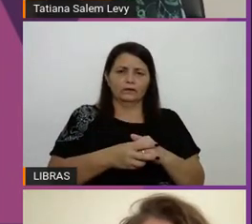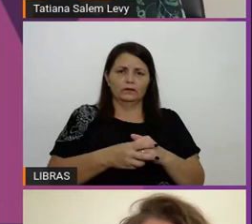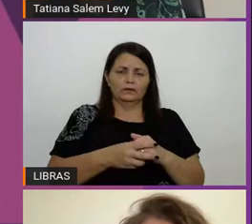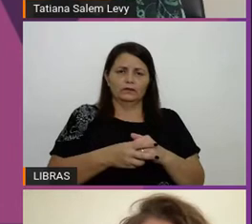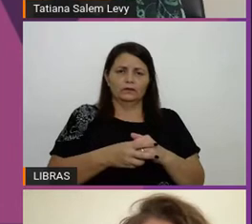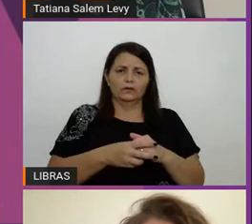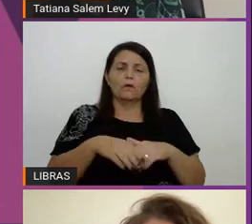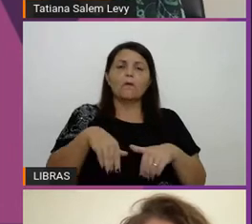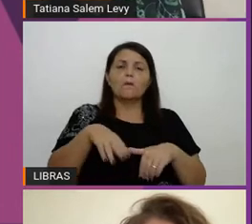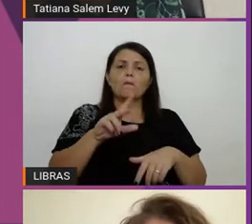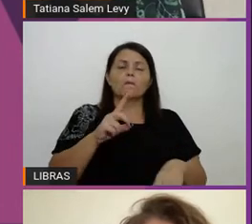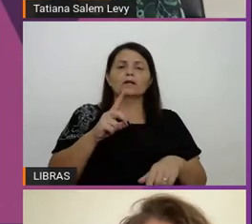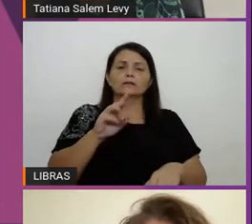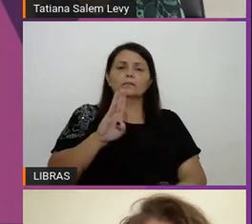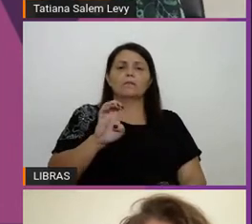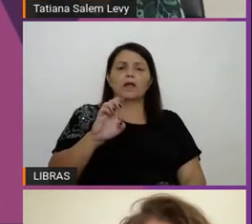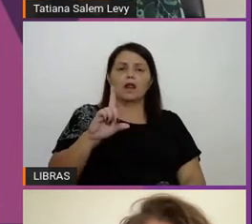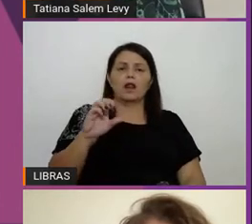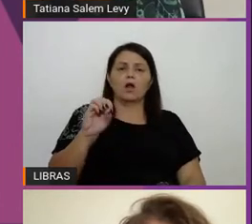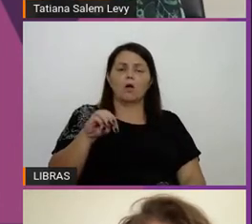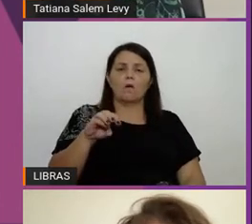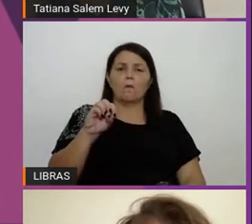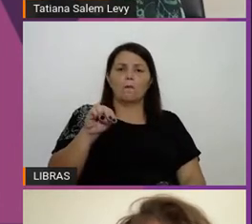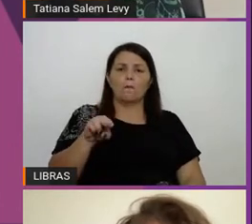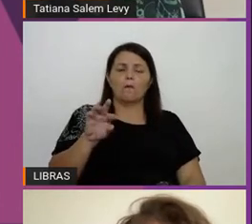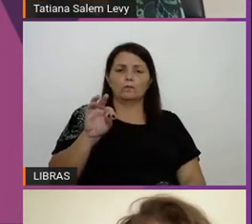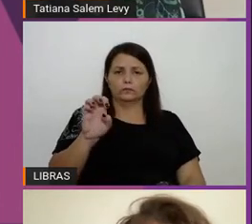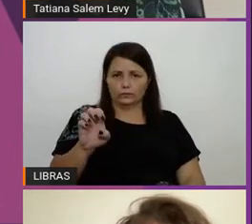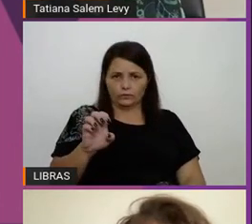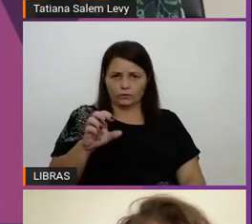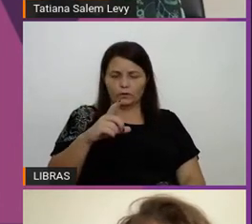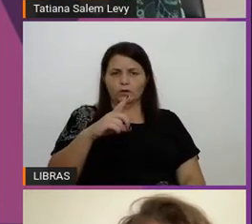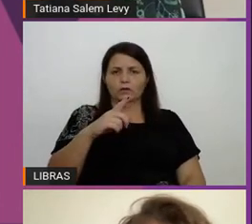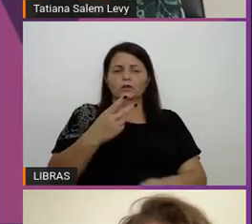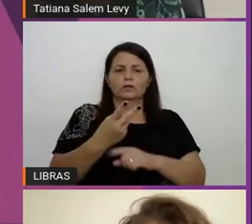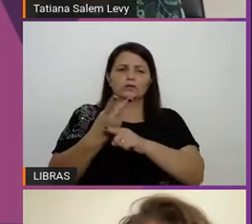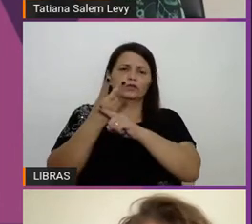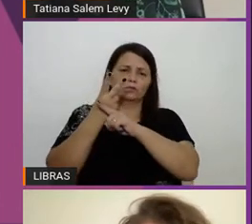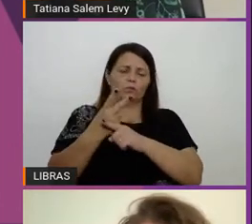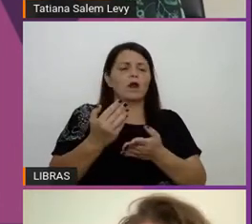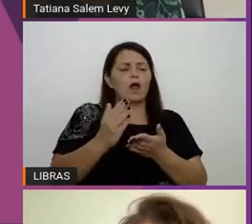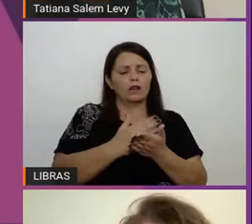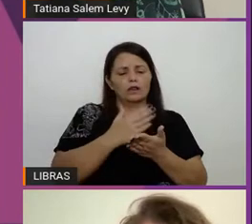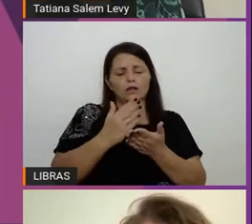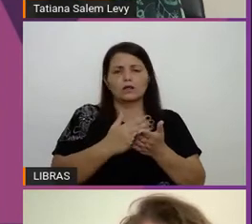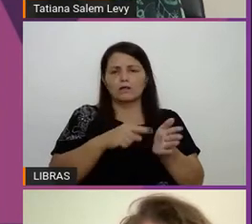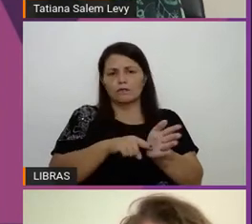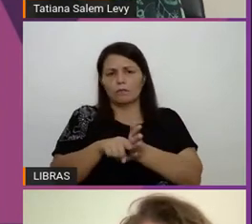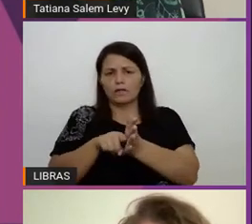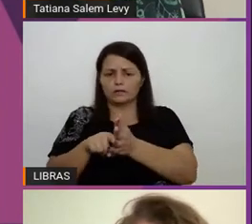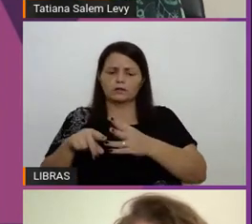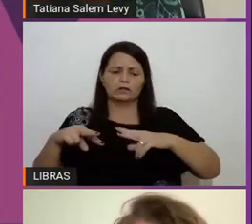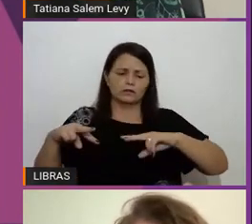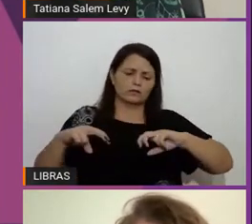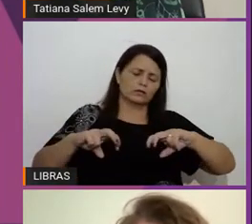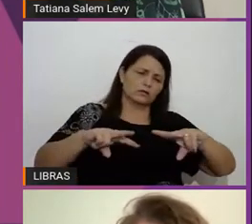mas sobre Belo Monte e eu tive que procurar e medo de